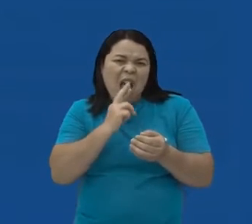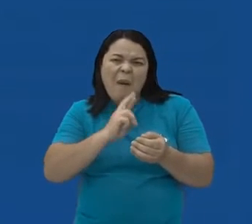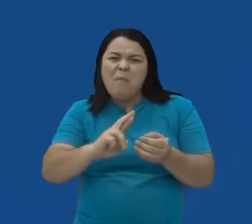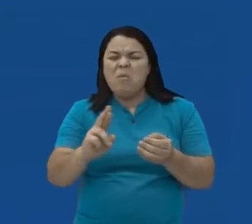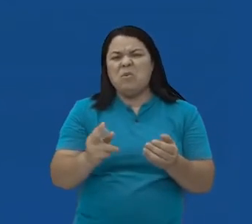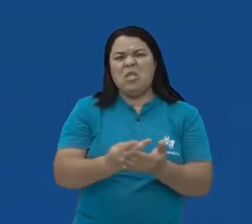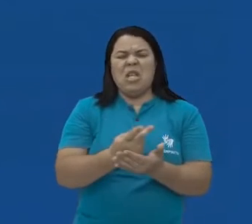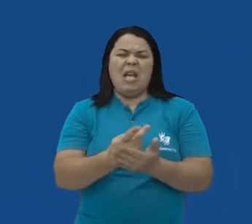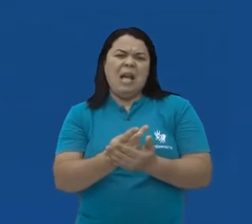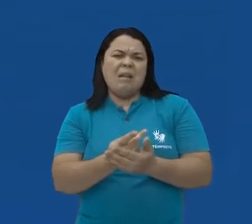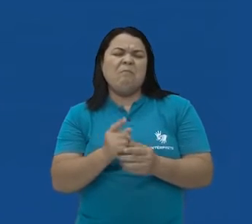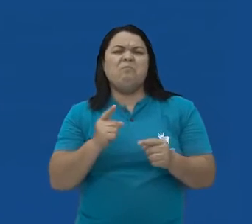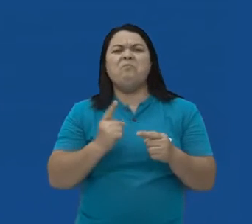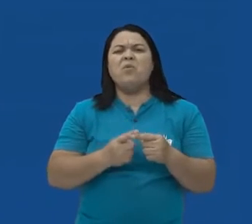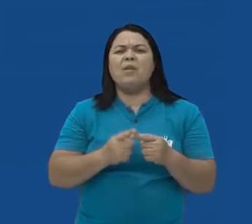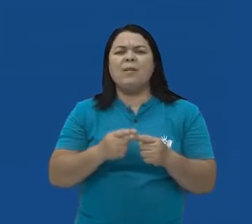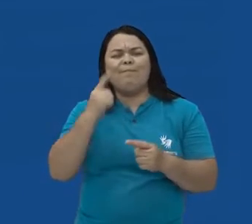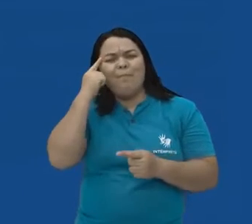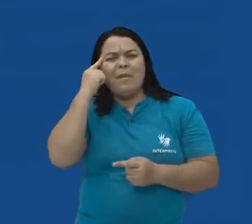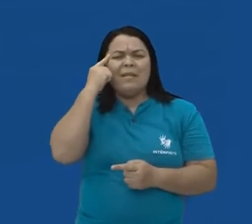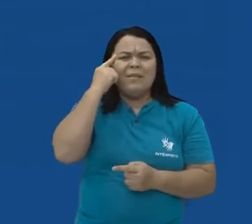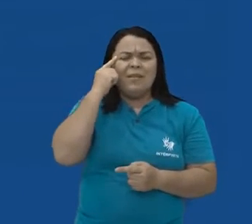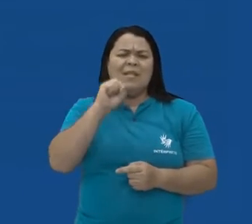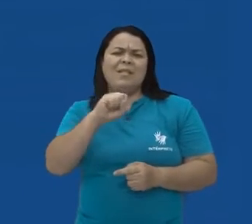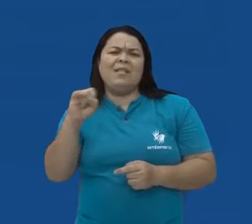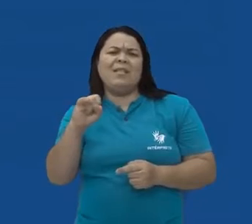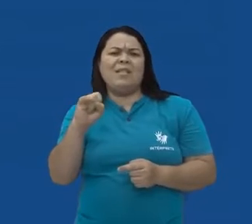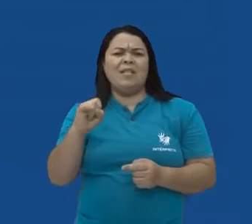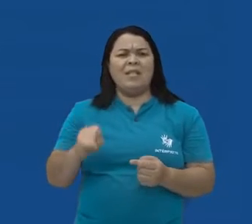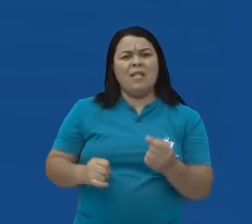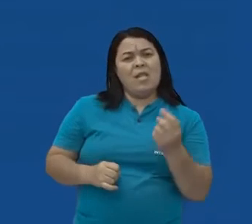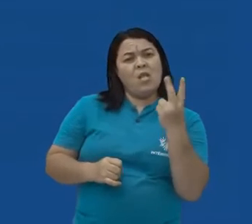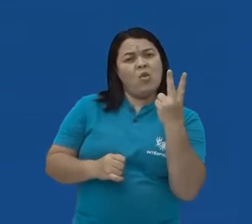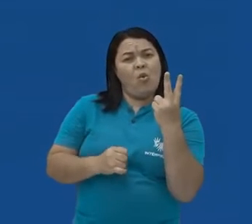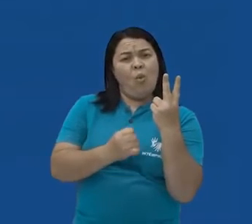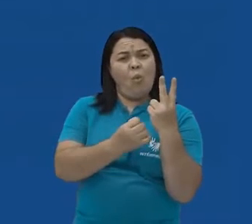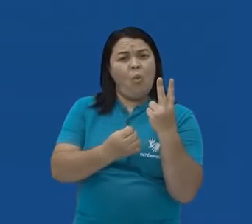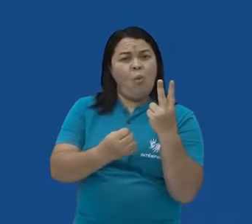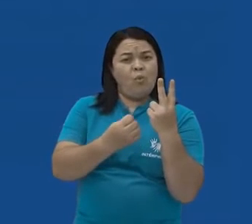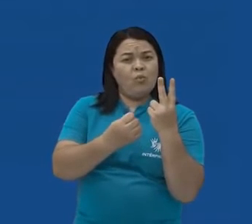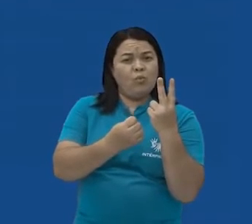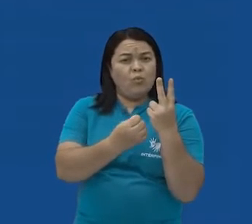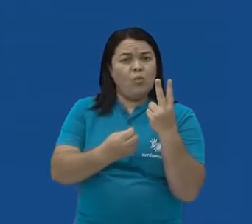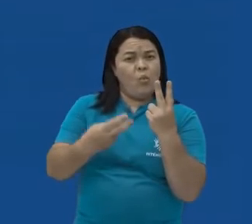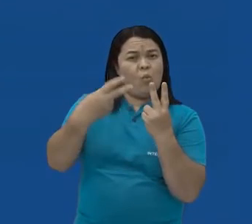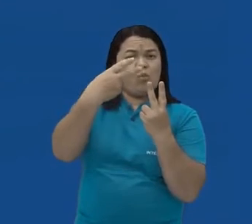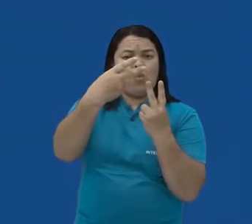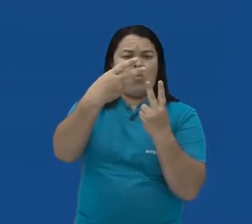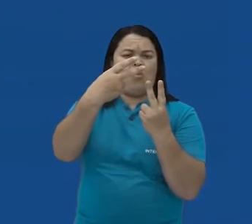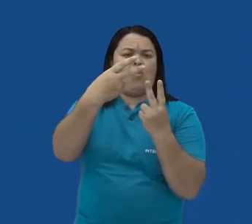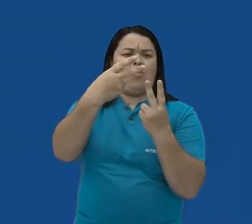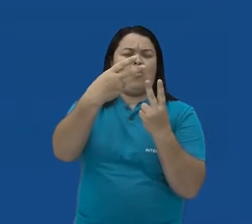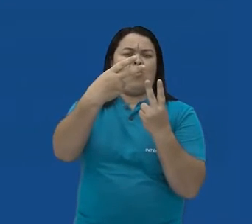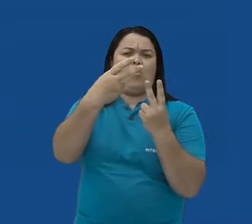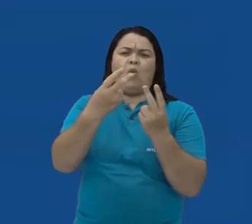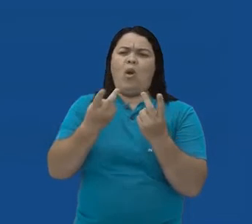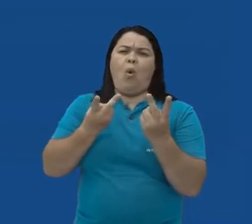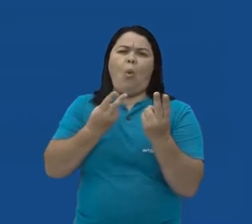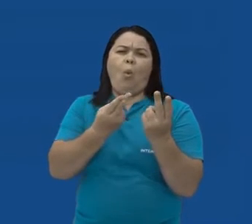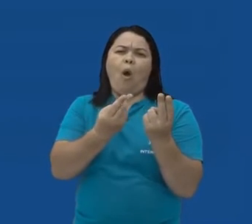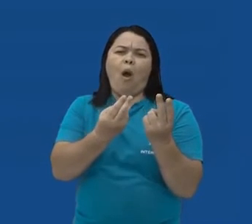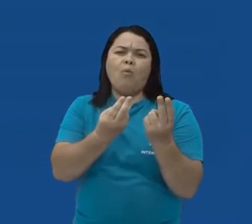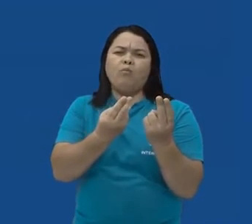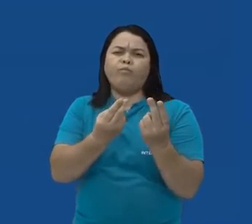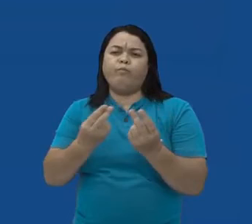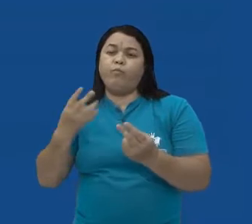se eu tenho que 2 ao quadrado é igual a 4, até porque 2 vezes 2 é